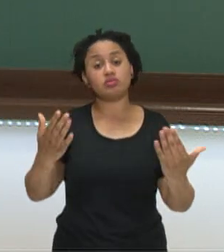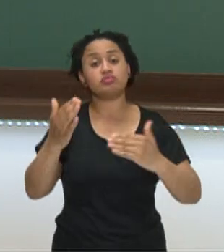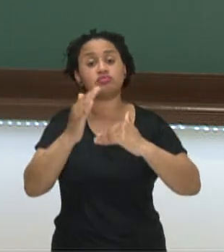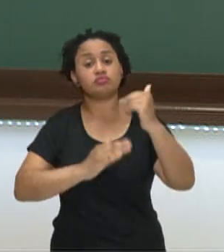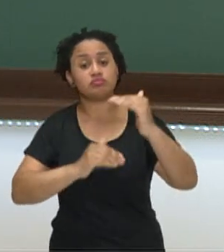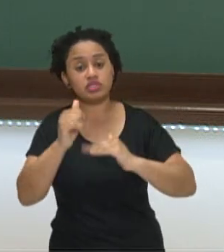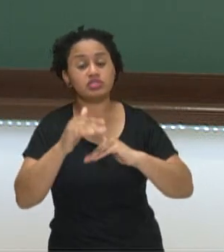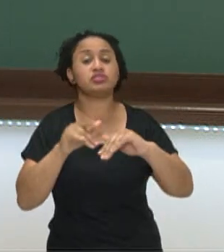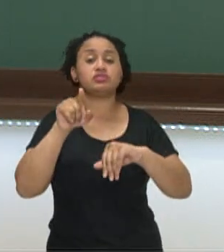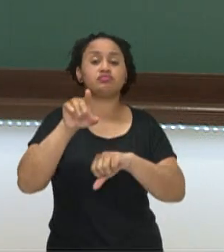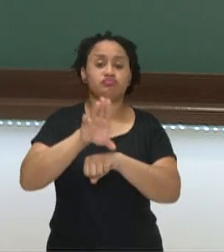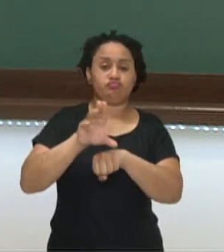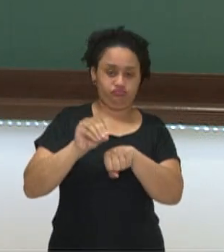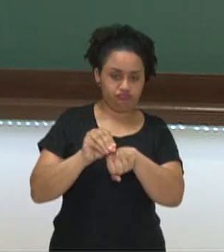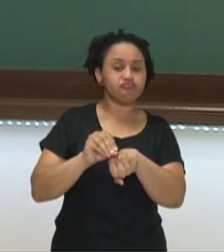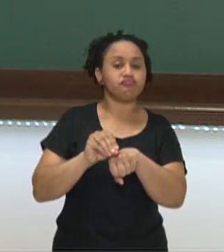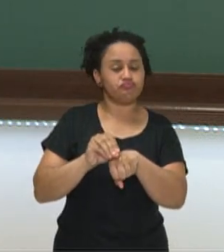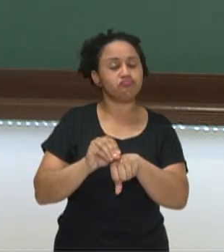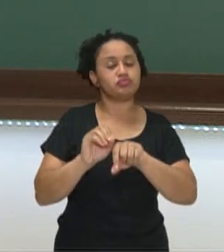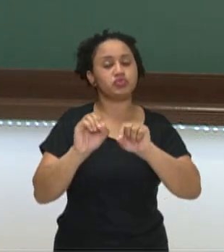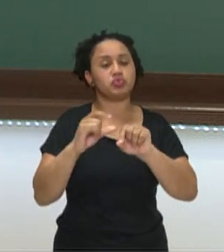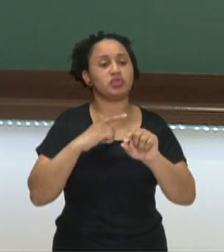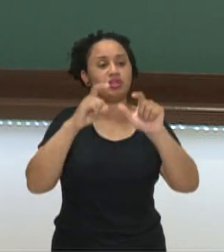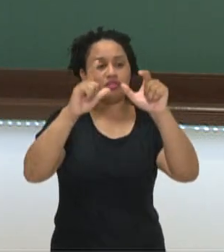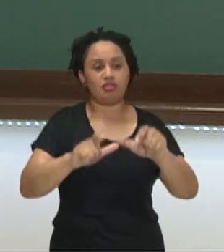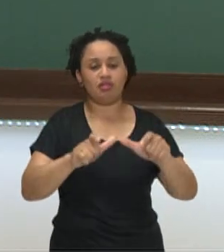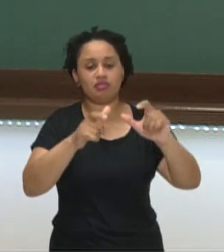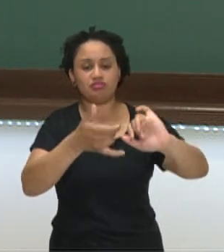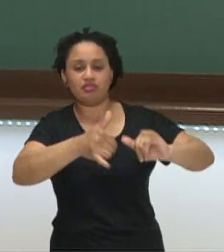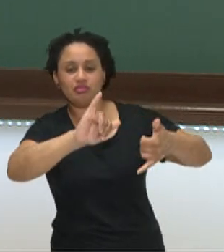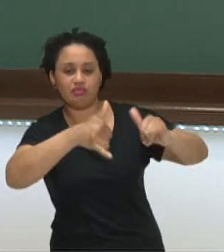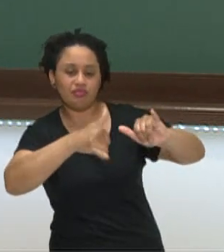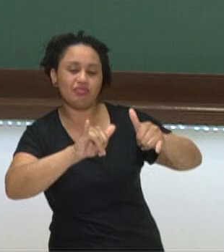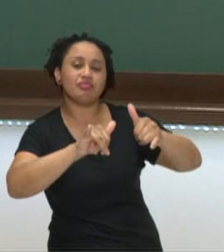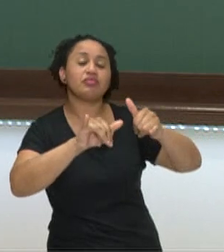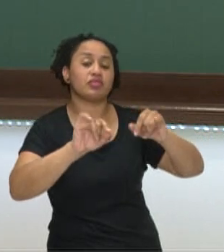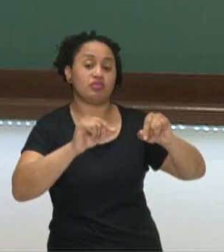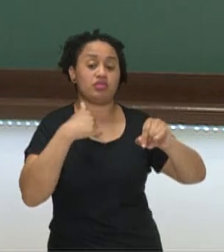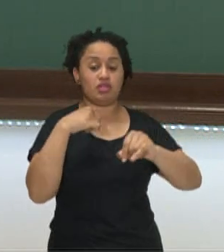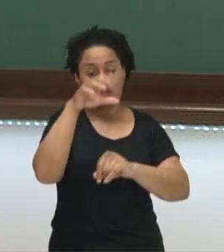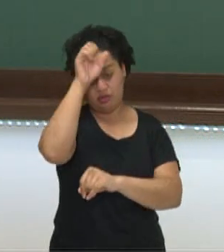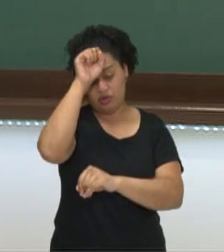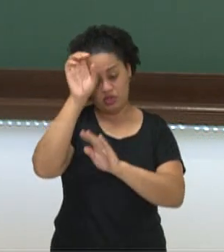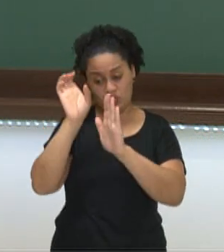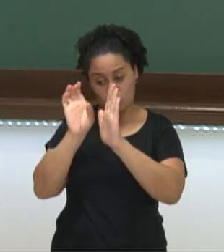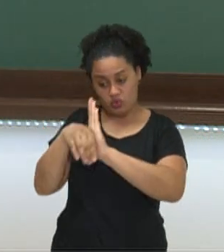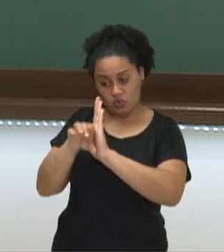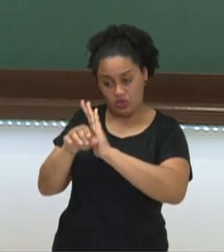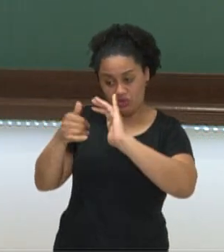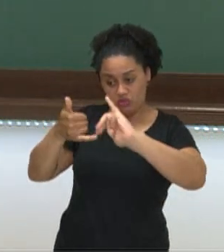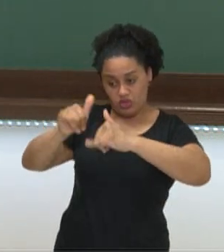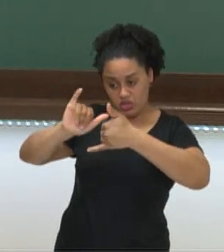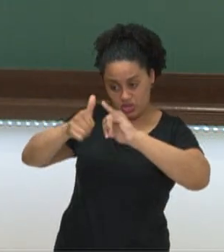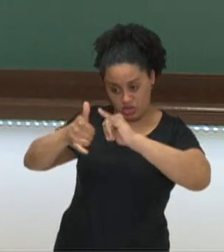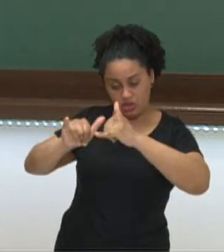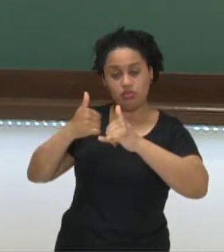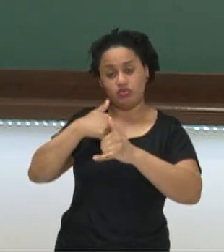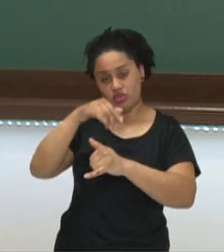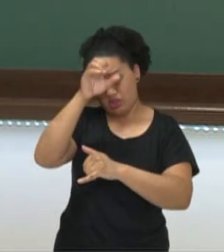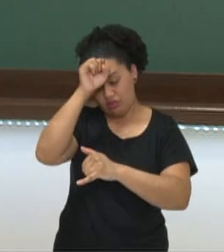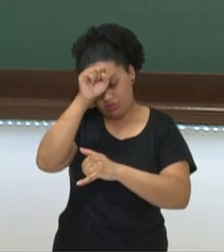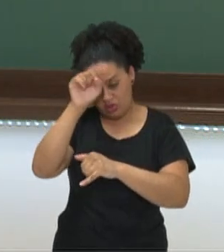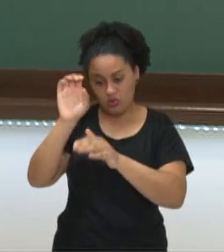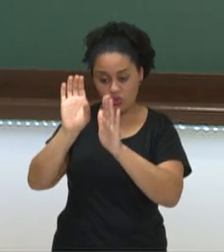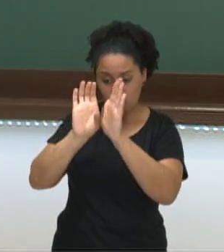o conhecimento, né? Geralmente aí nos laboratórios, né? Então você aprendeu um conceito de química, você aprendeu um conceito